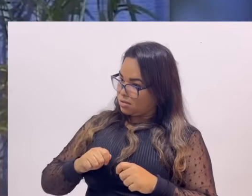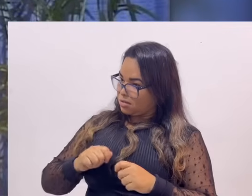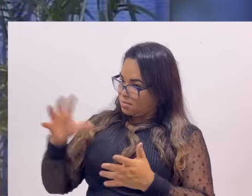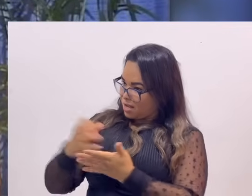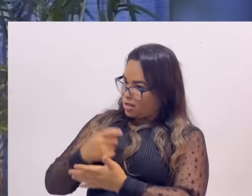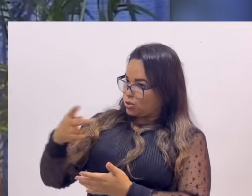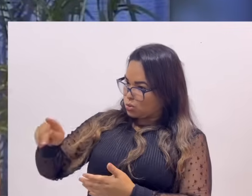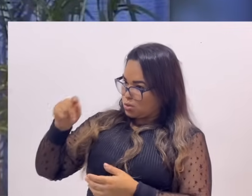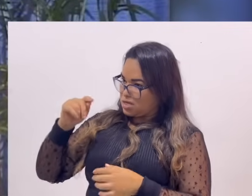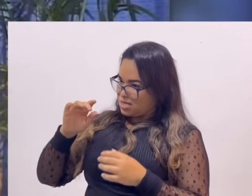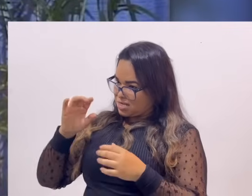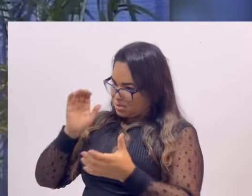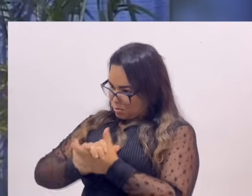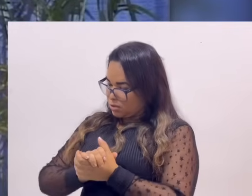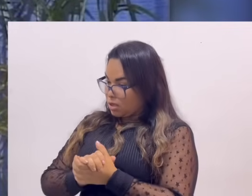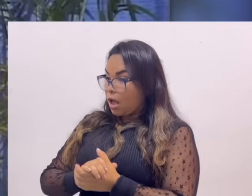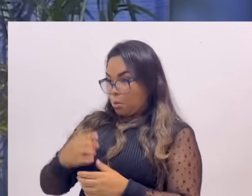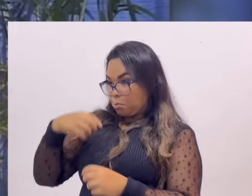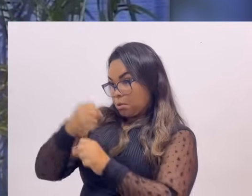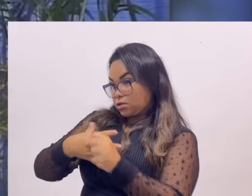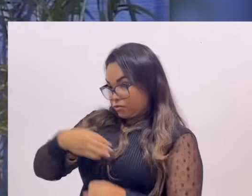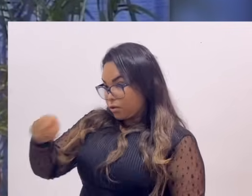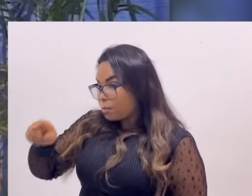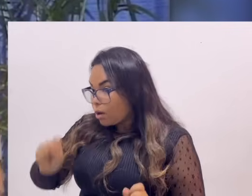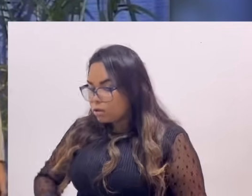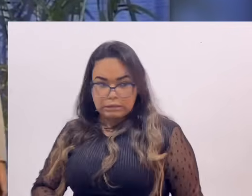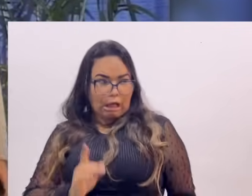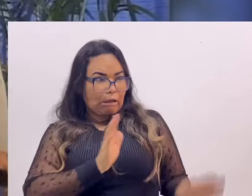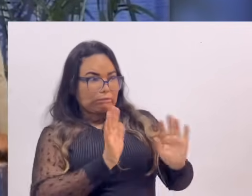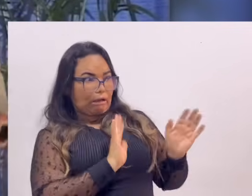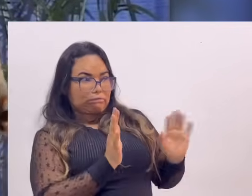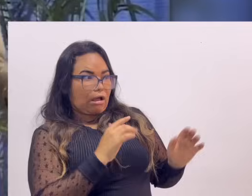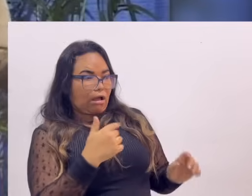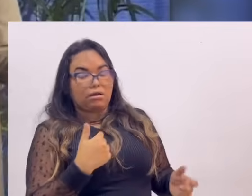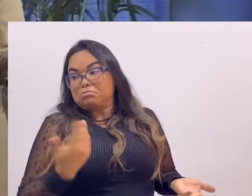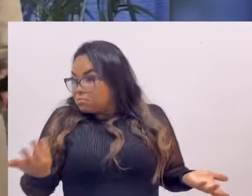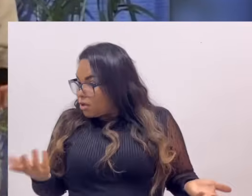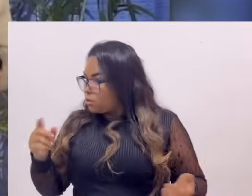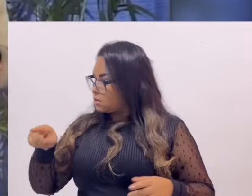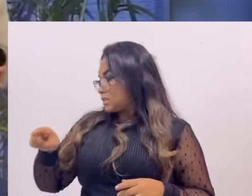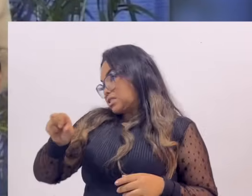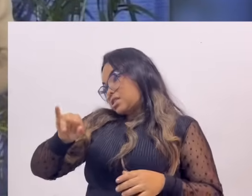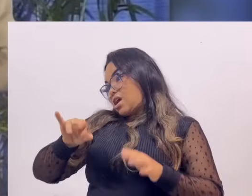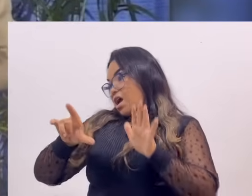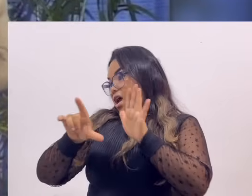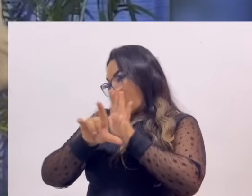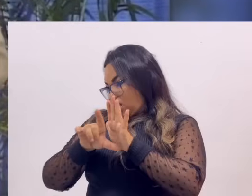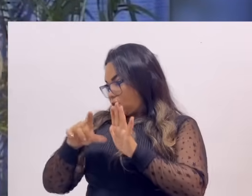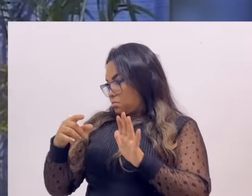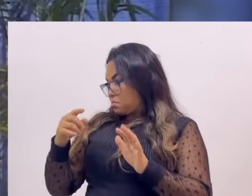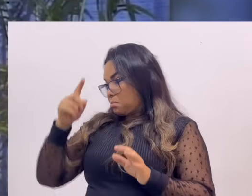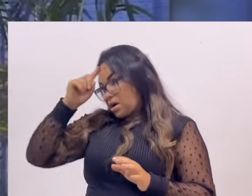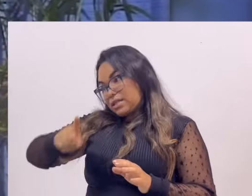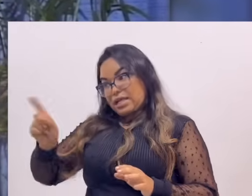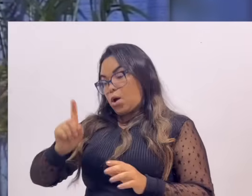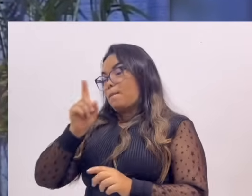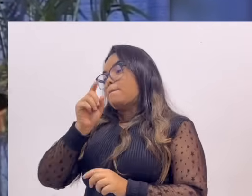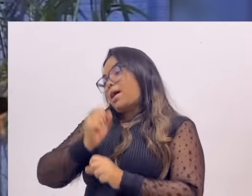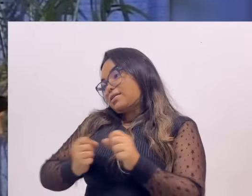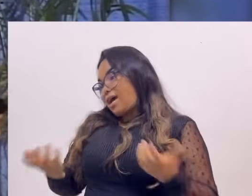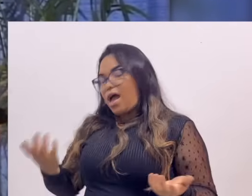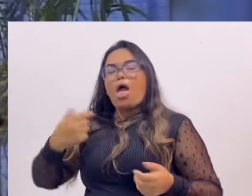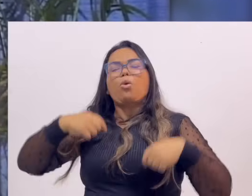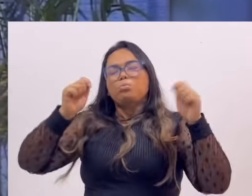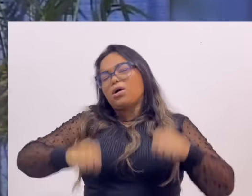eu pergunto, se eu mato a sua filha, está tudo bem? Não, não, é isso que eu queria dizer. Então, não se deve matar. E nós